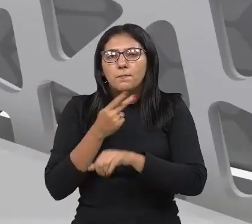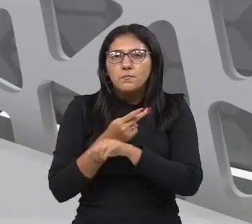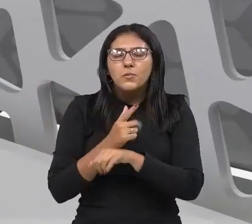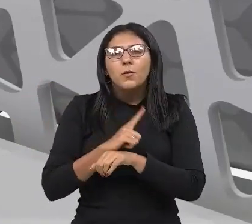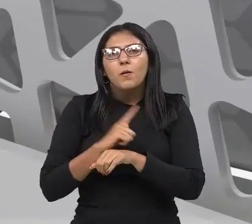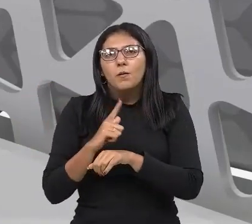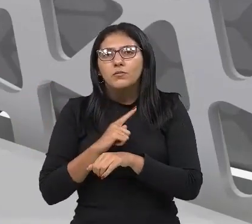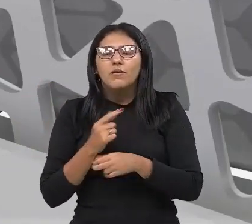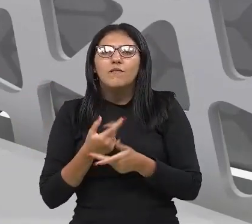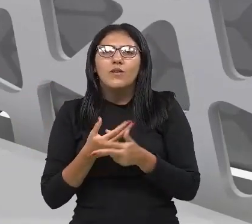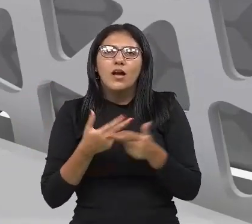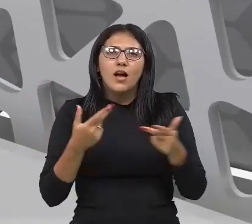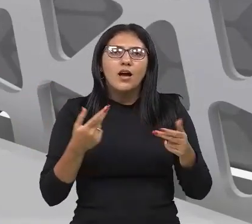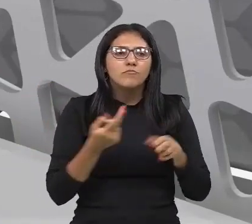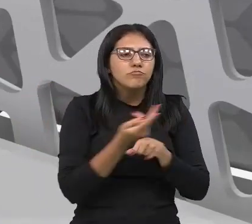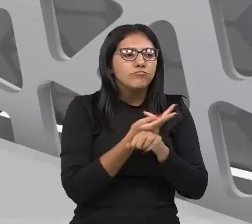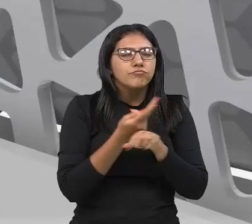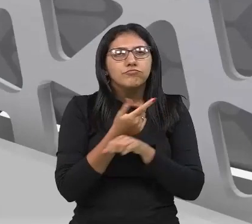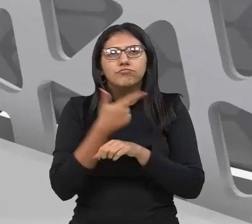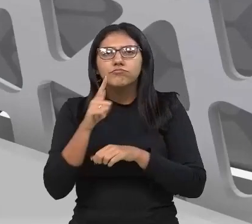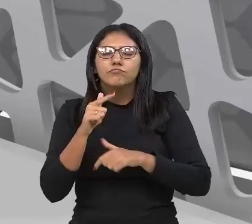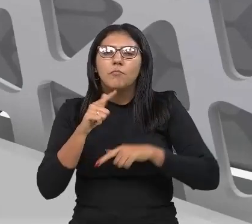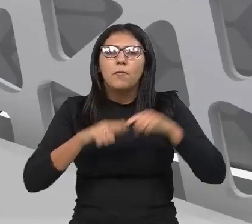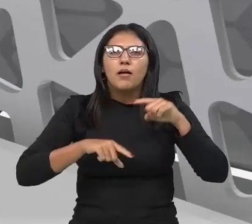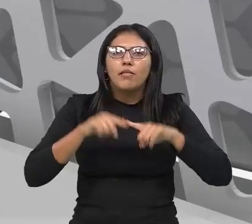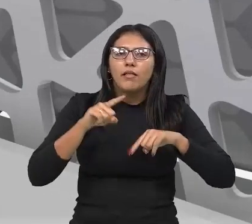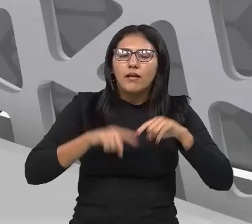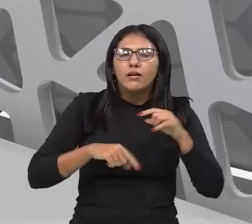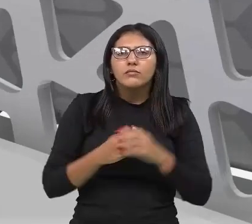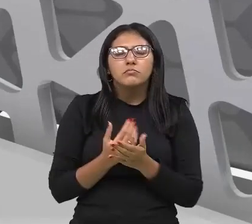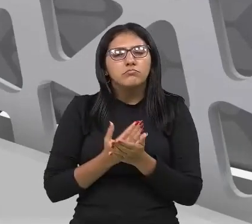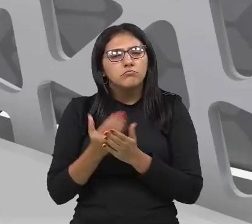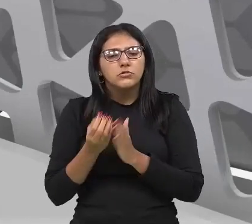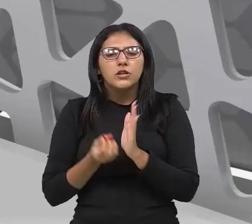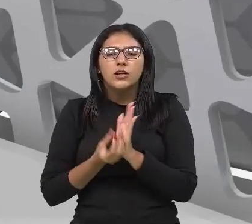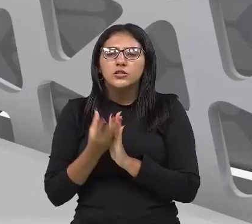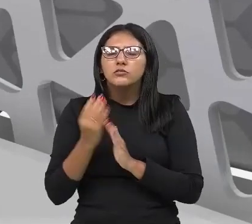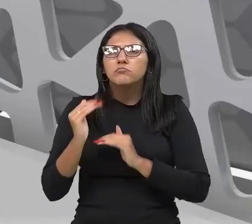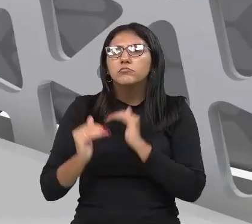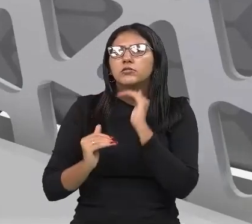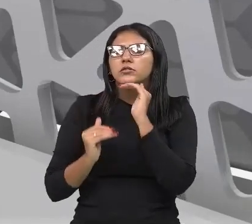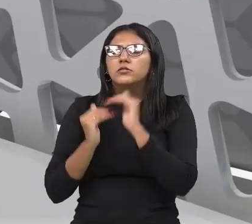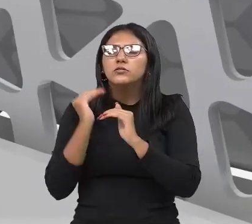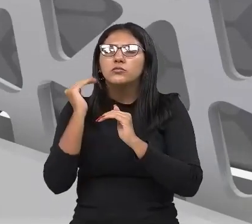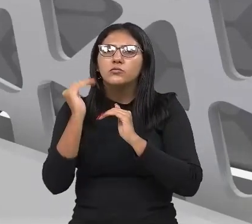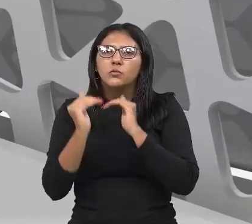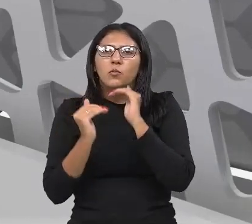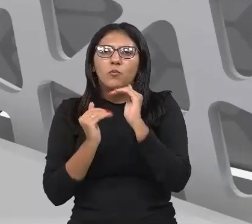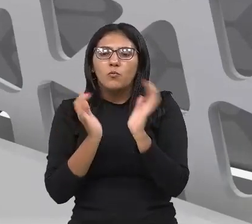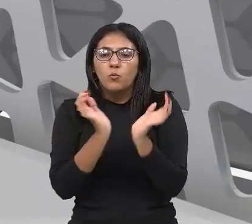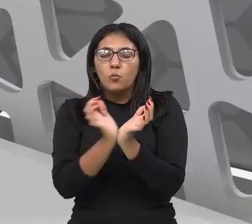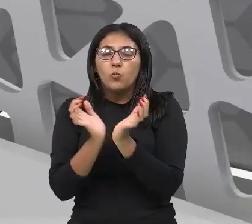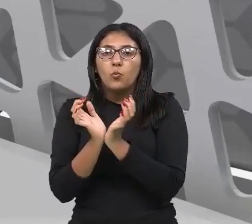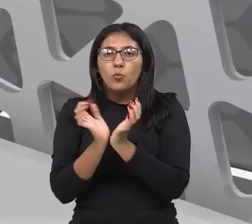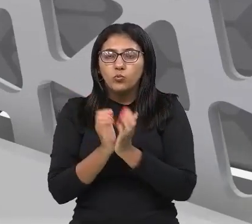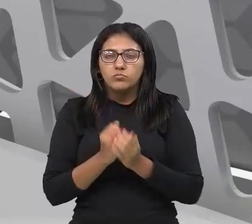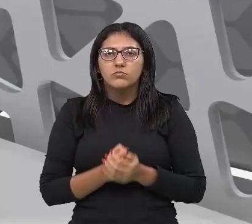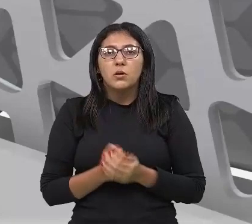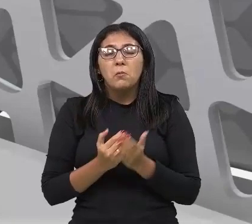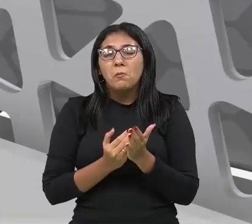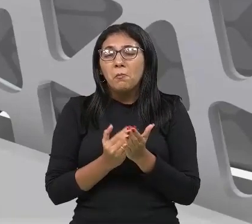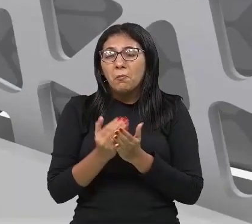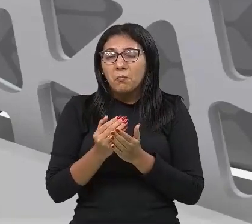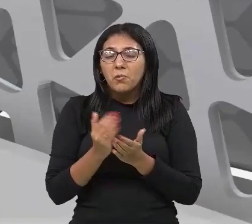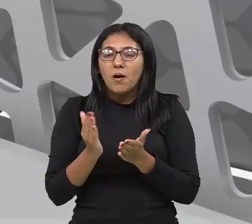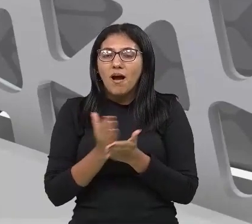as capitanias hereditárias elas começam a se desenvolver cada vez mais e algumas atividades elas